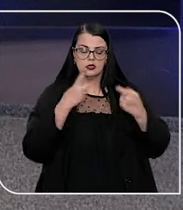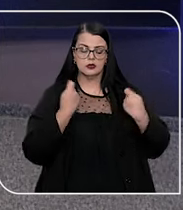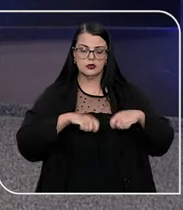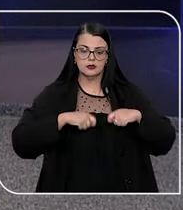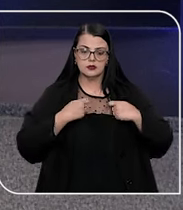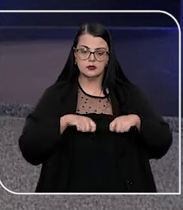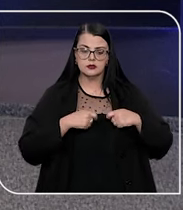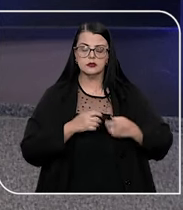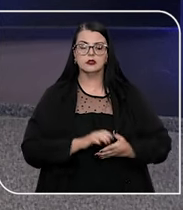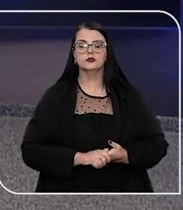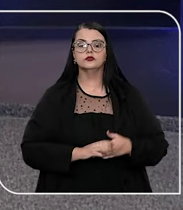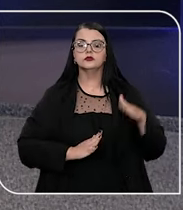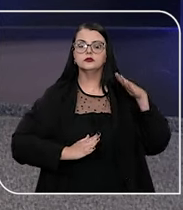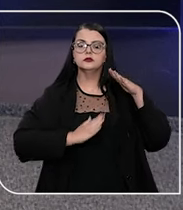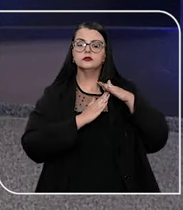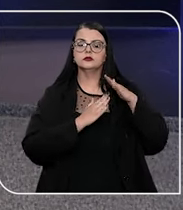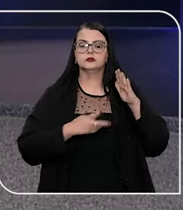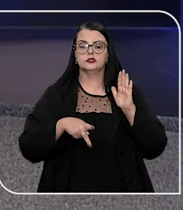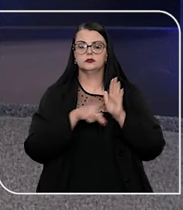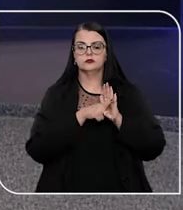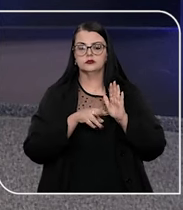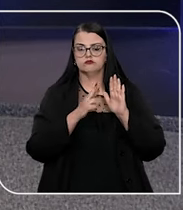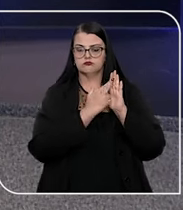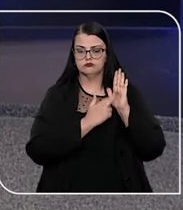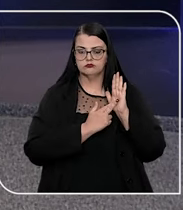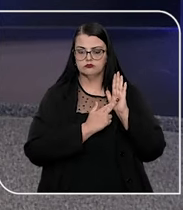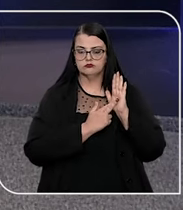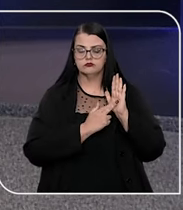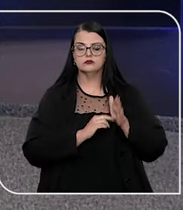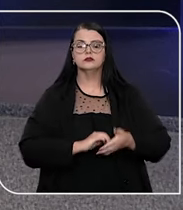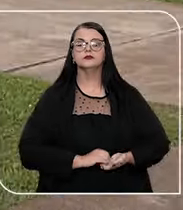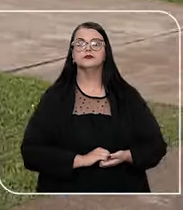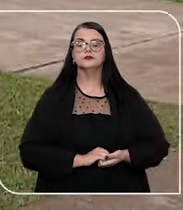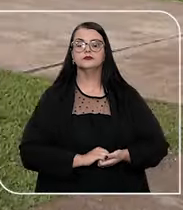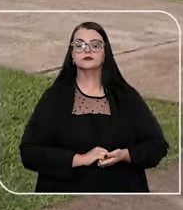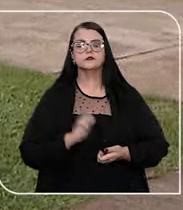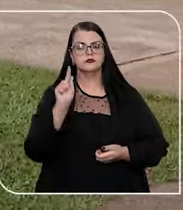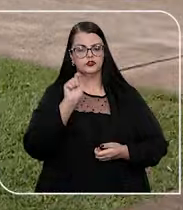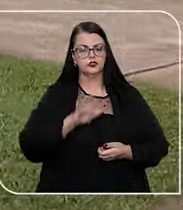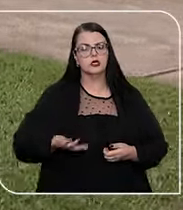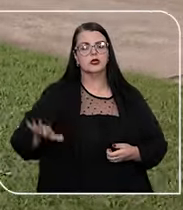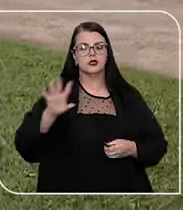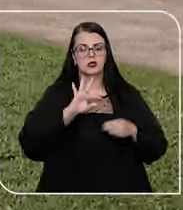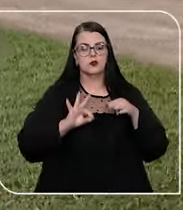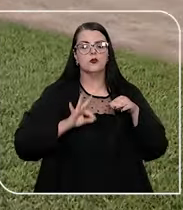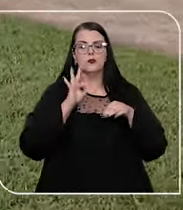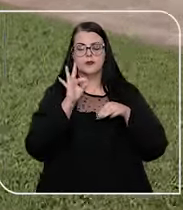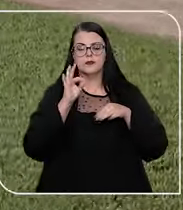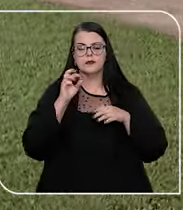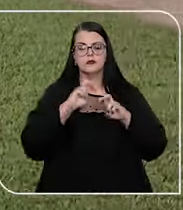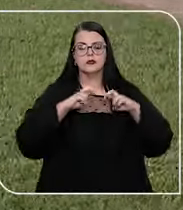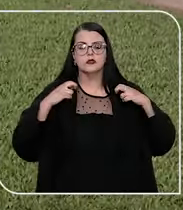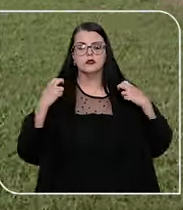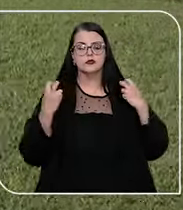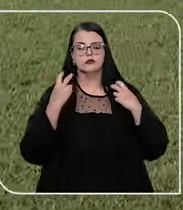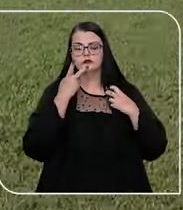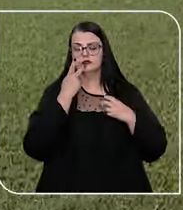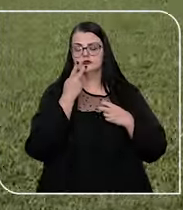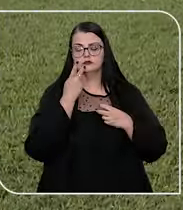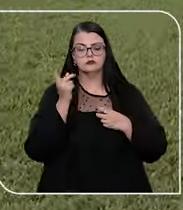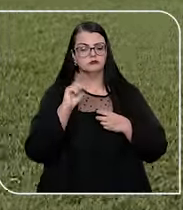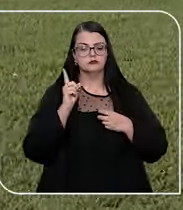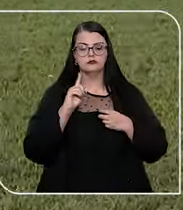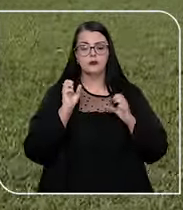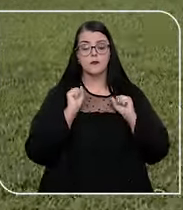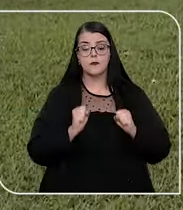a causa a necessidade e os limites dessa medida por unanimidade os ministros do colegiado decidiram